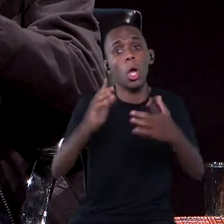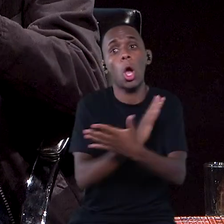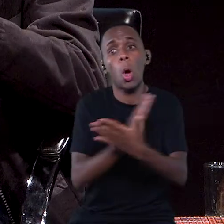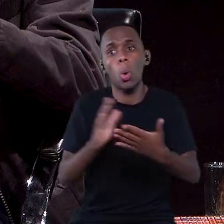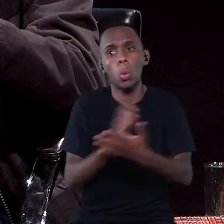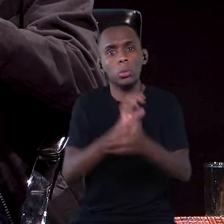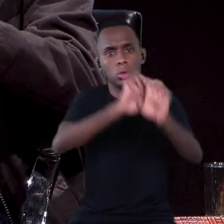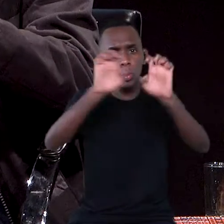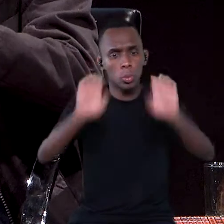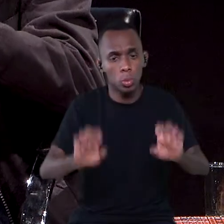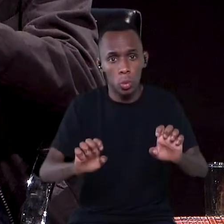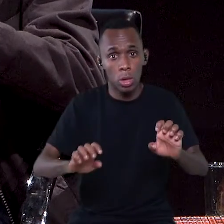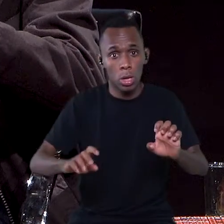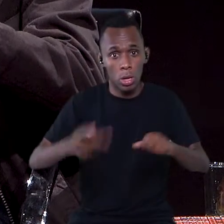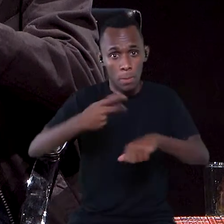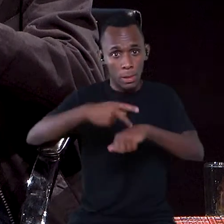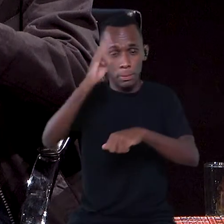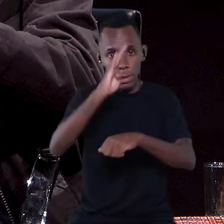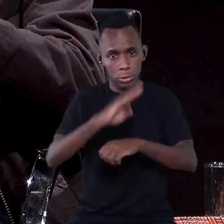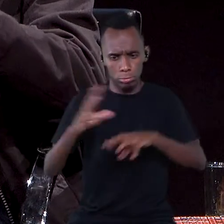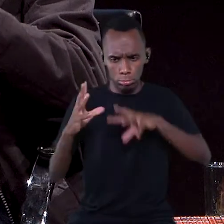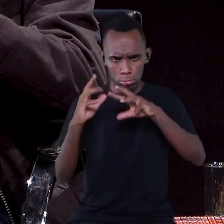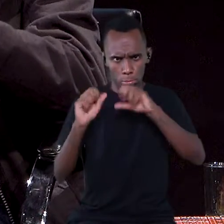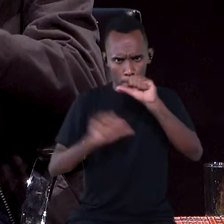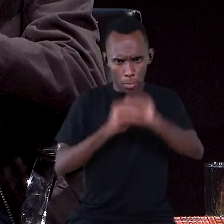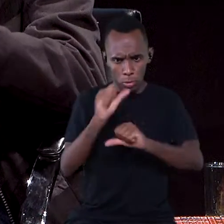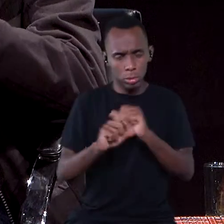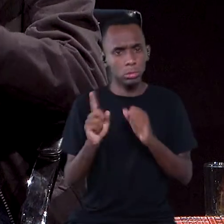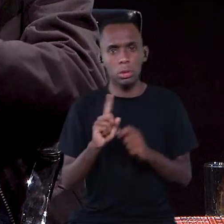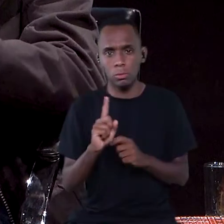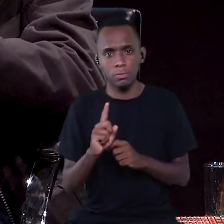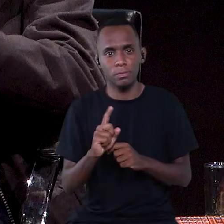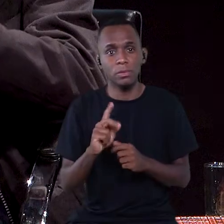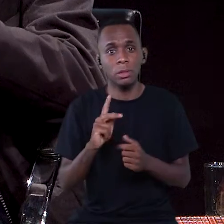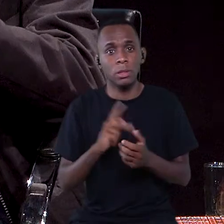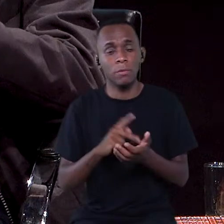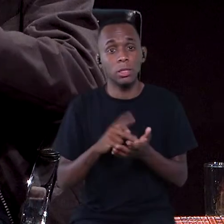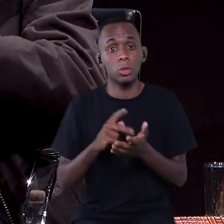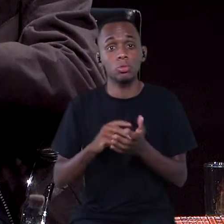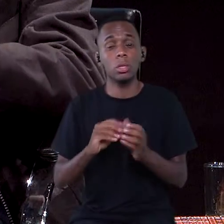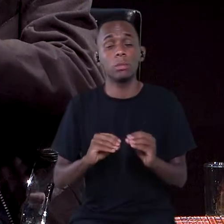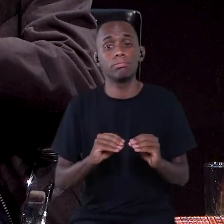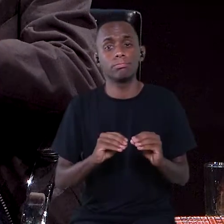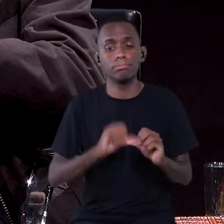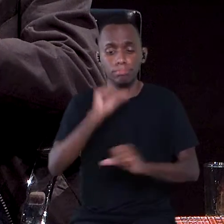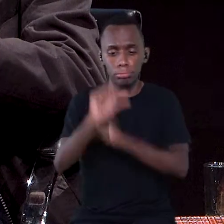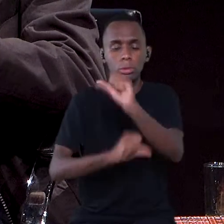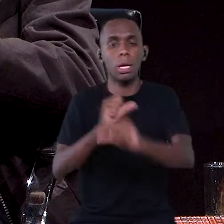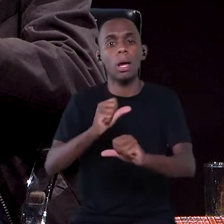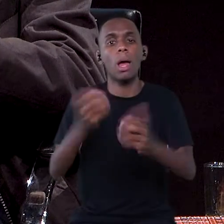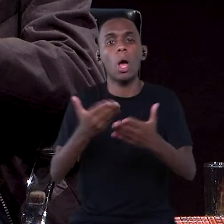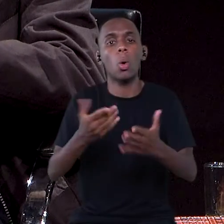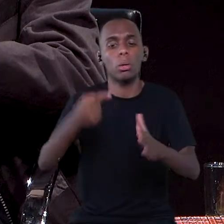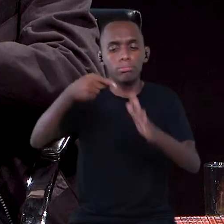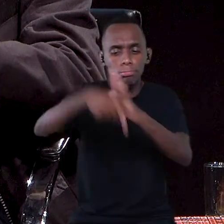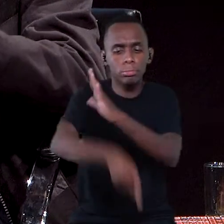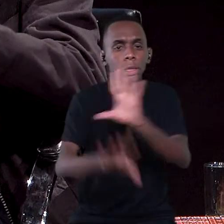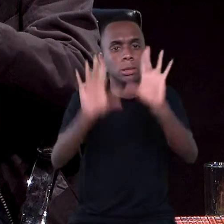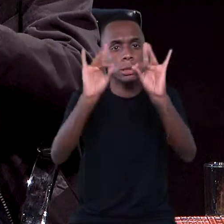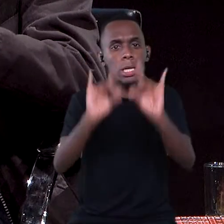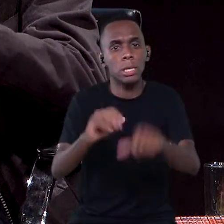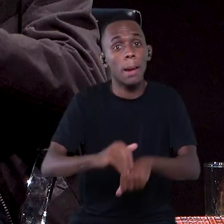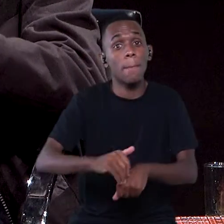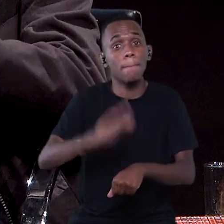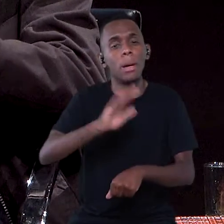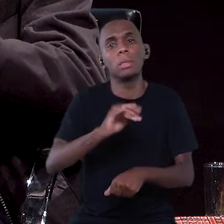país não mudaram. Elas, de fato, se reergueram e se tornaram mais profundas. Pensar a relação